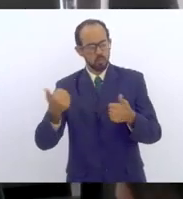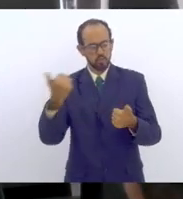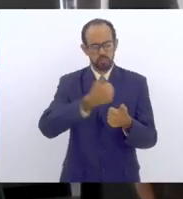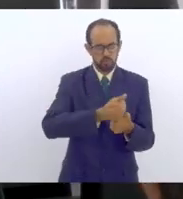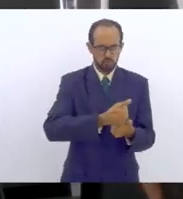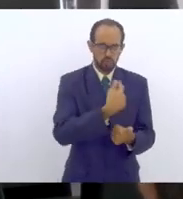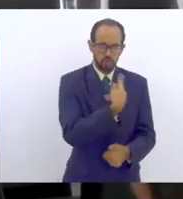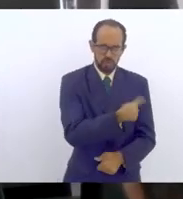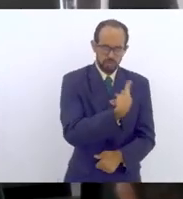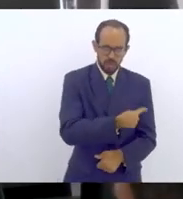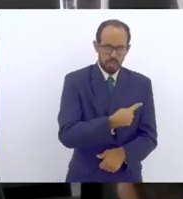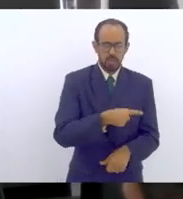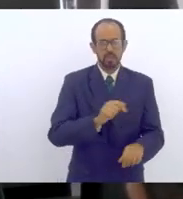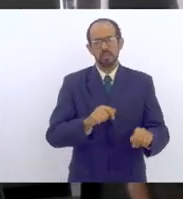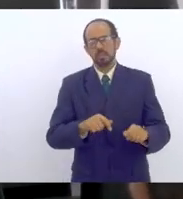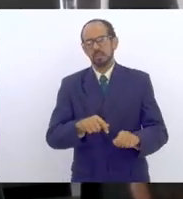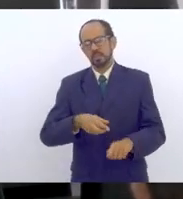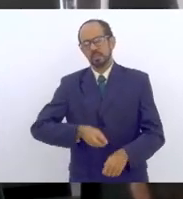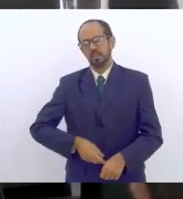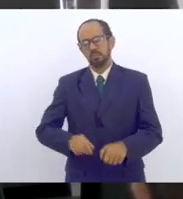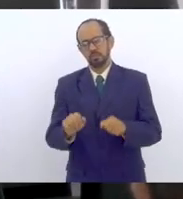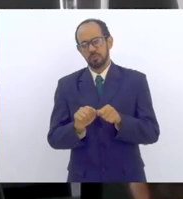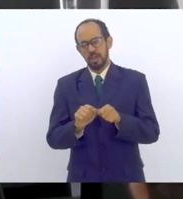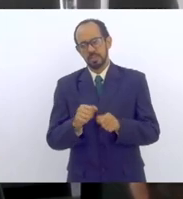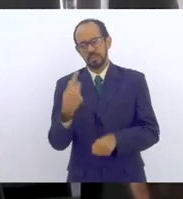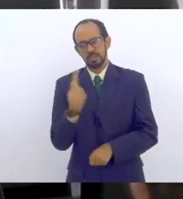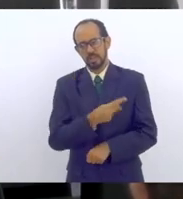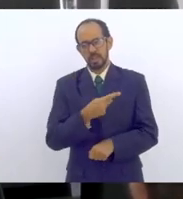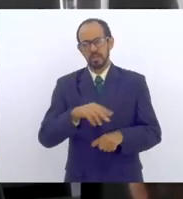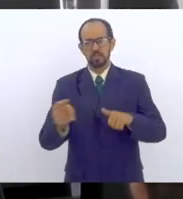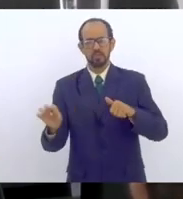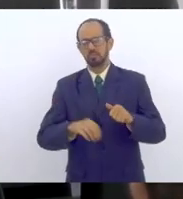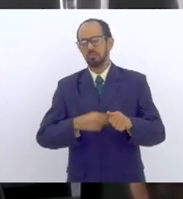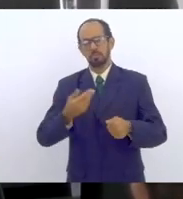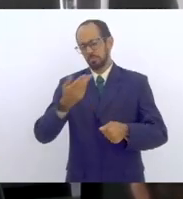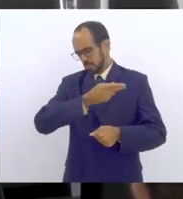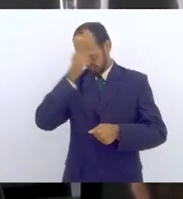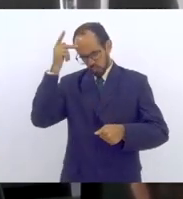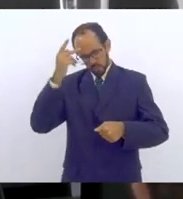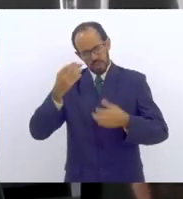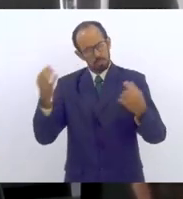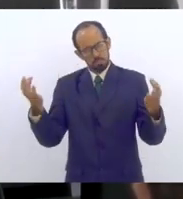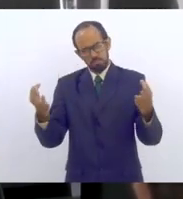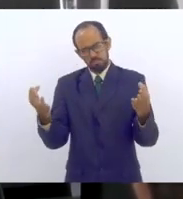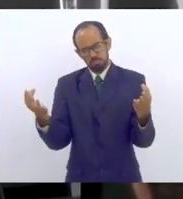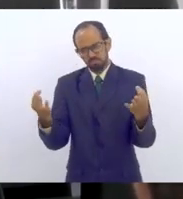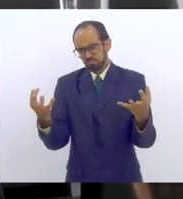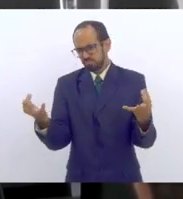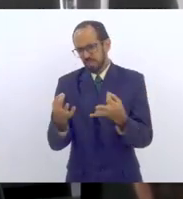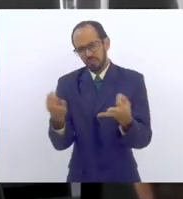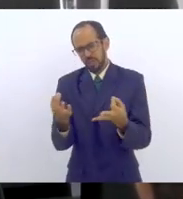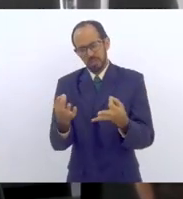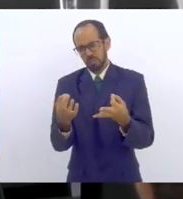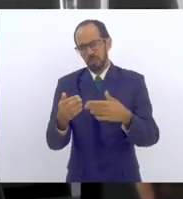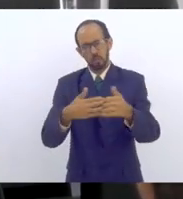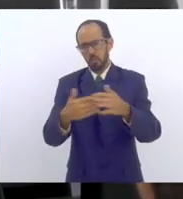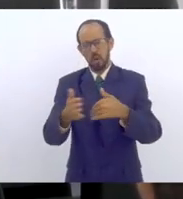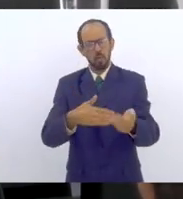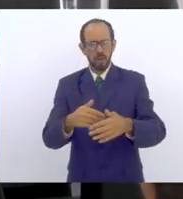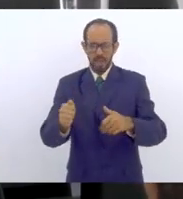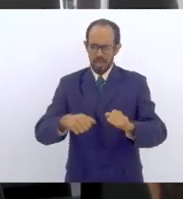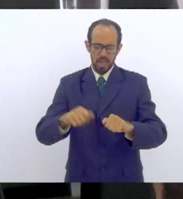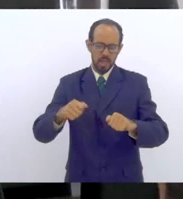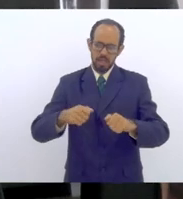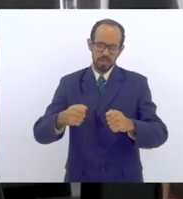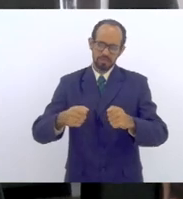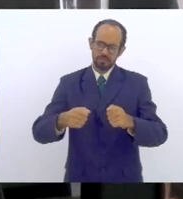muito isso faz dele um técnico que tá preparado para ocupar qualquer função pública já recebeu alguns convites ele tá aí